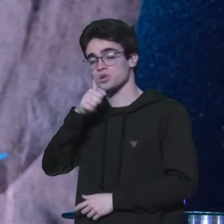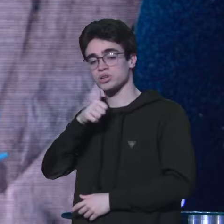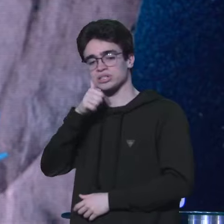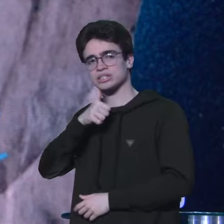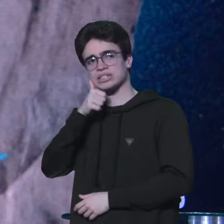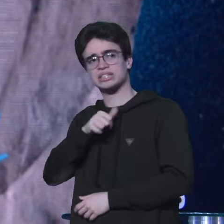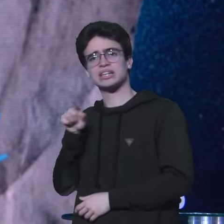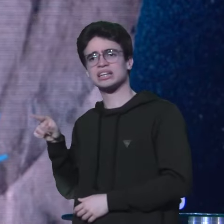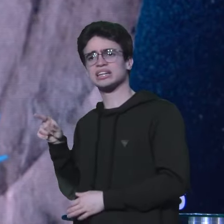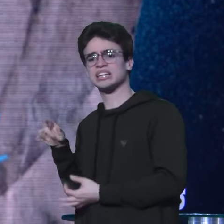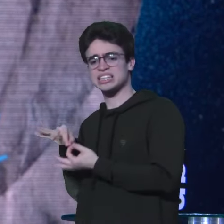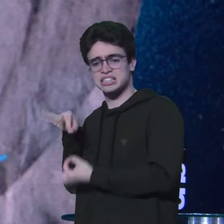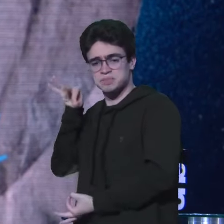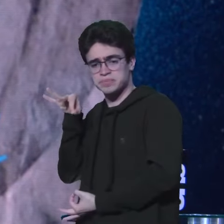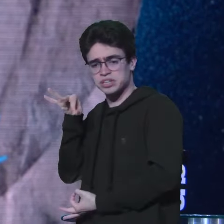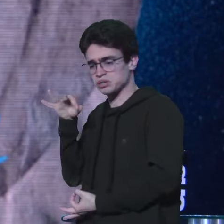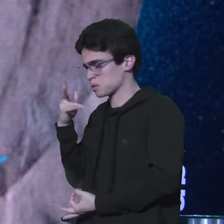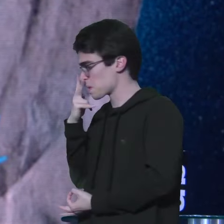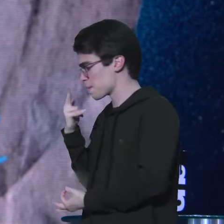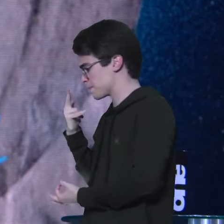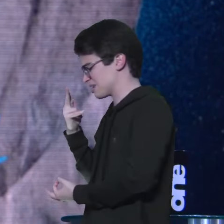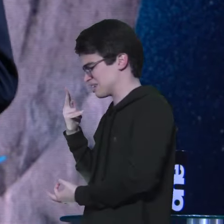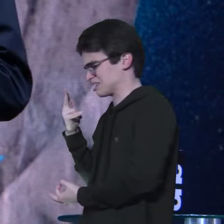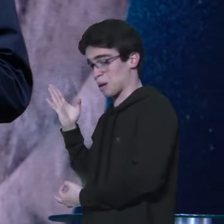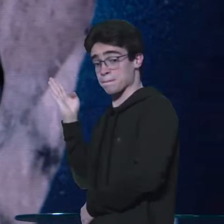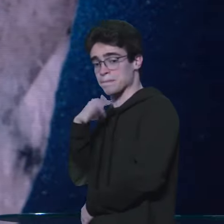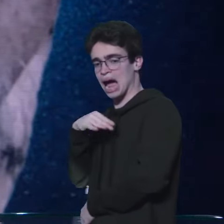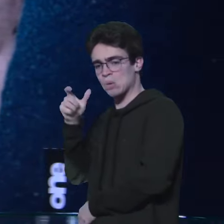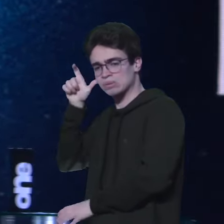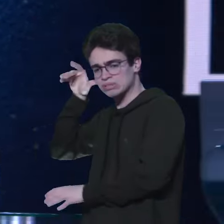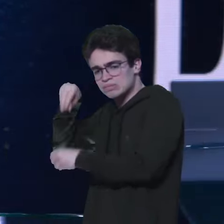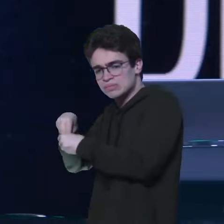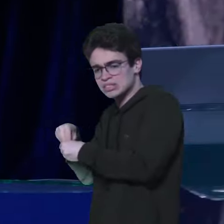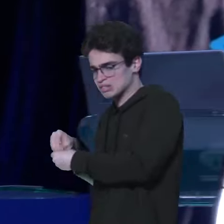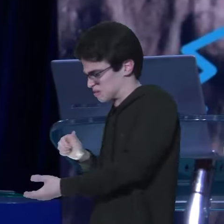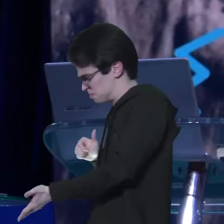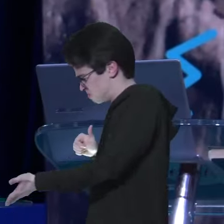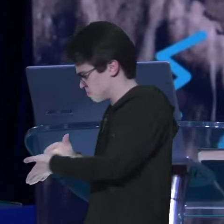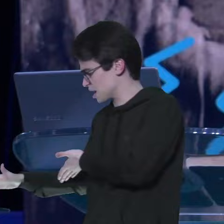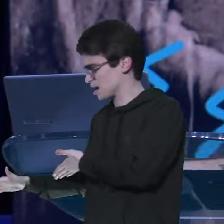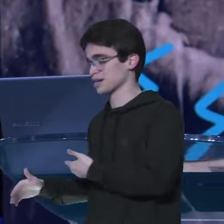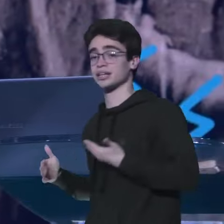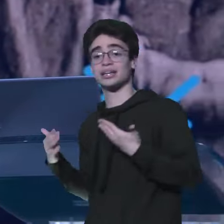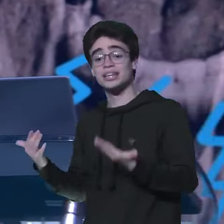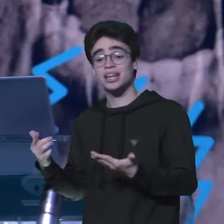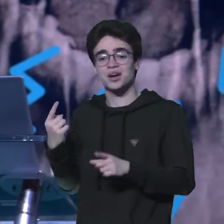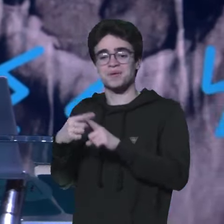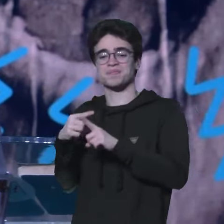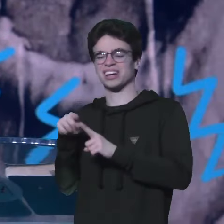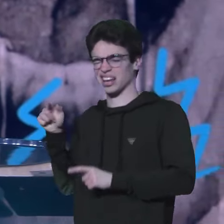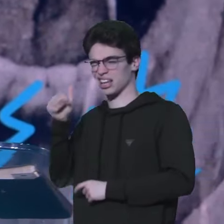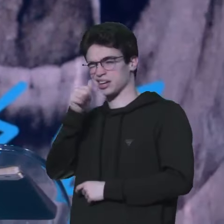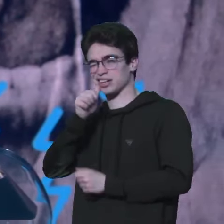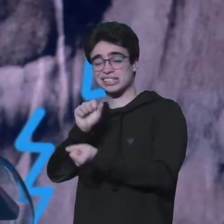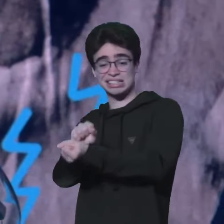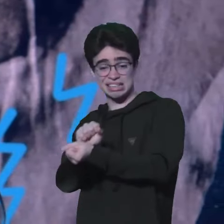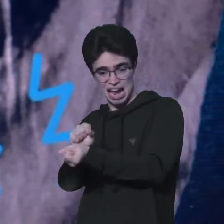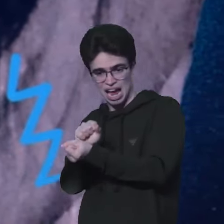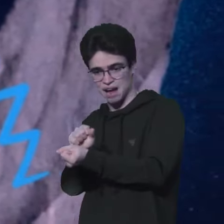o espírito é tirado de dentro dela, e a Bíblia diz que os senhores dela, porque ela era uma escrava,